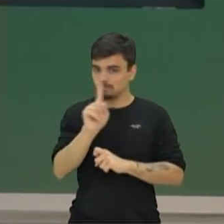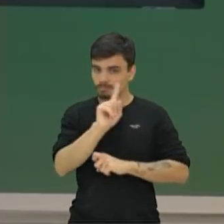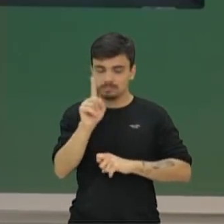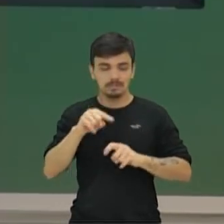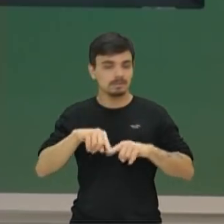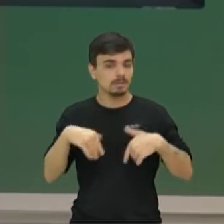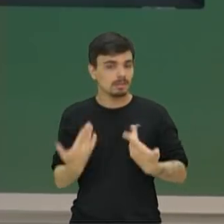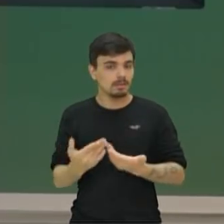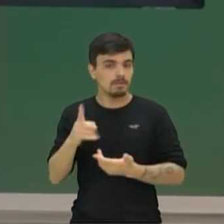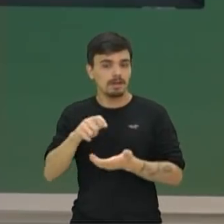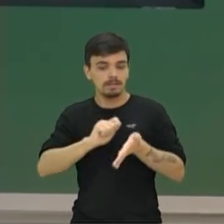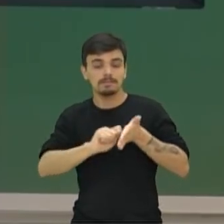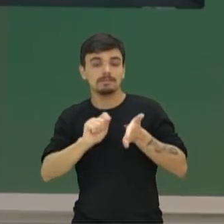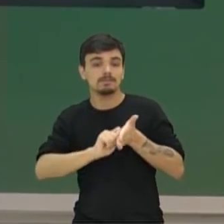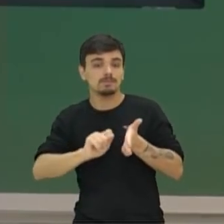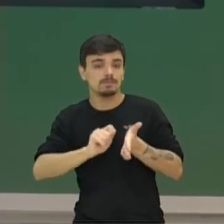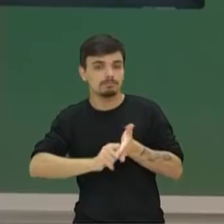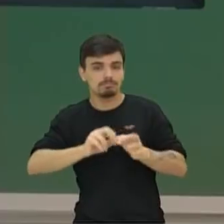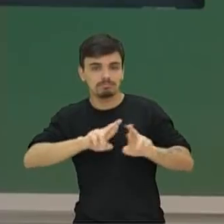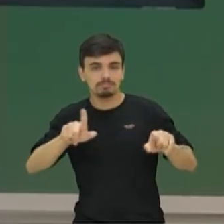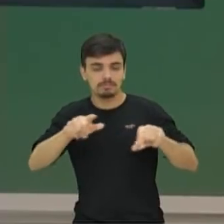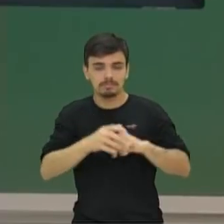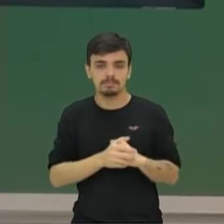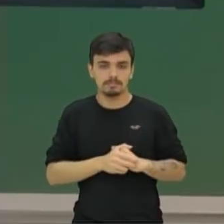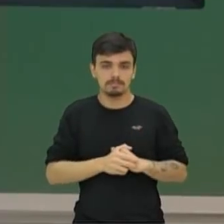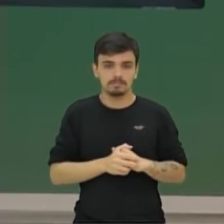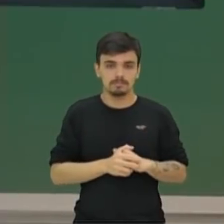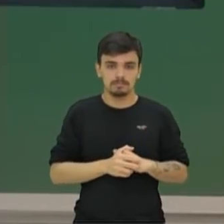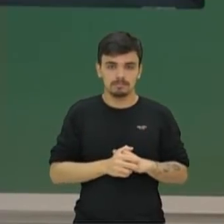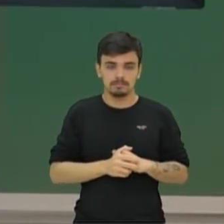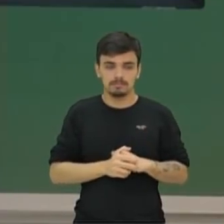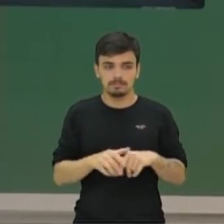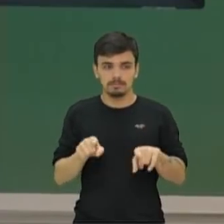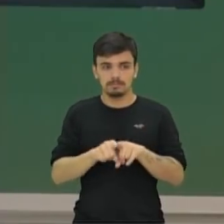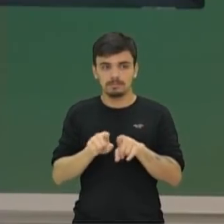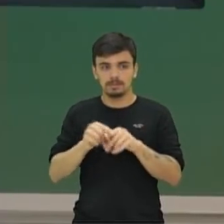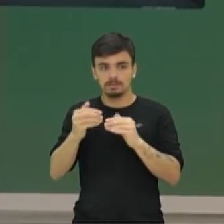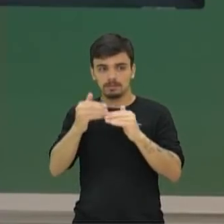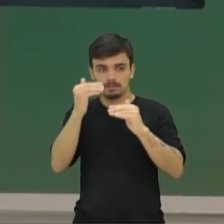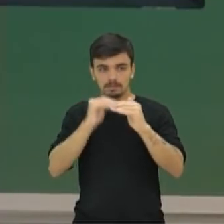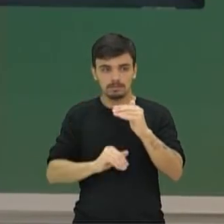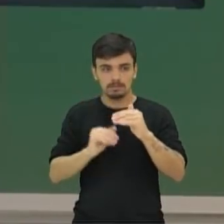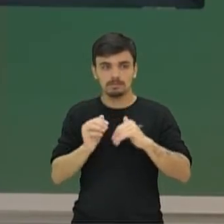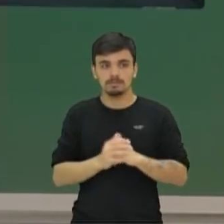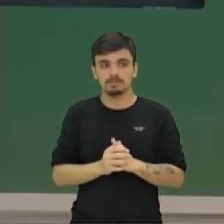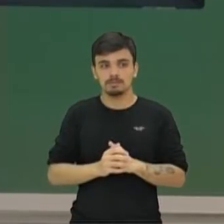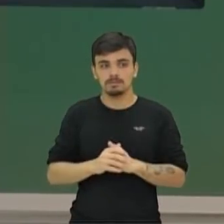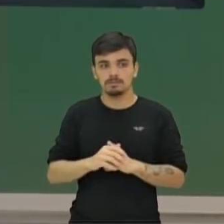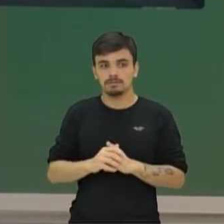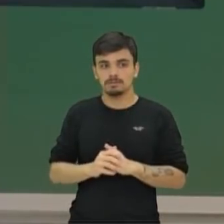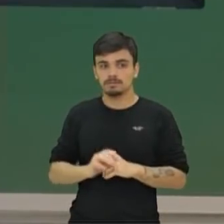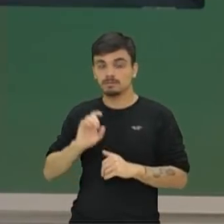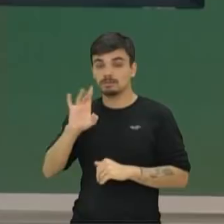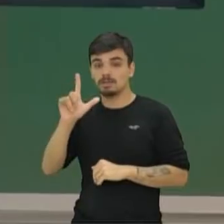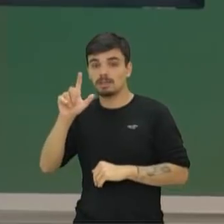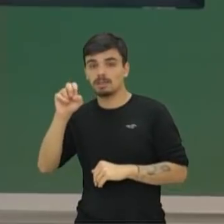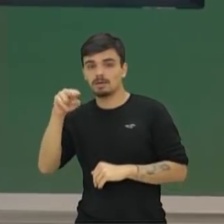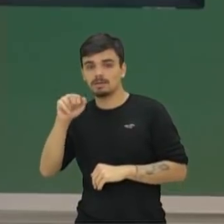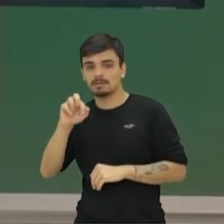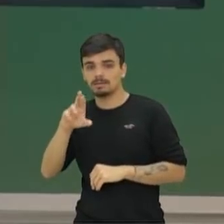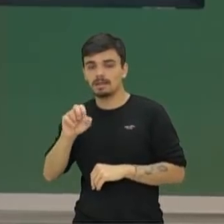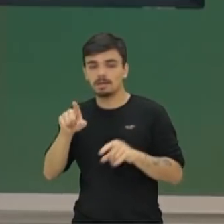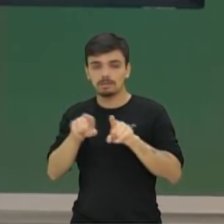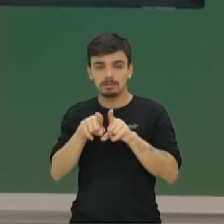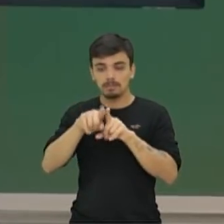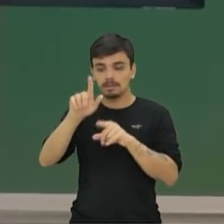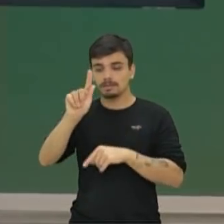né? Então ele foi escritor, não. Vaz de Camões também foi escritor. Opa, 2 a menos. Sobrou quem? Leonardo e Galileu. Vamos